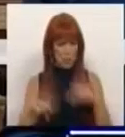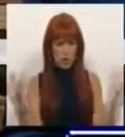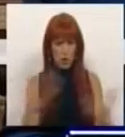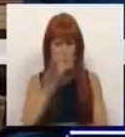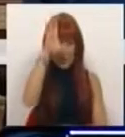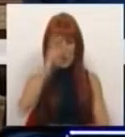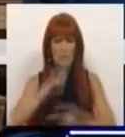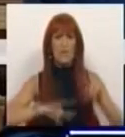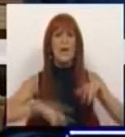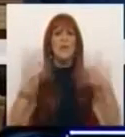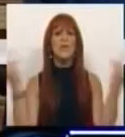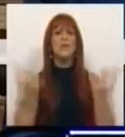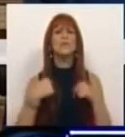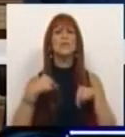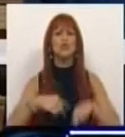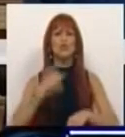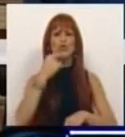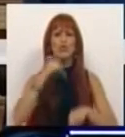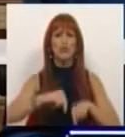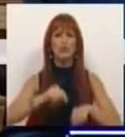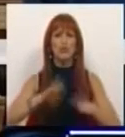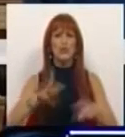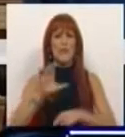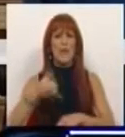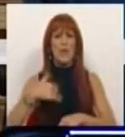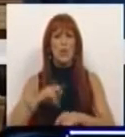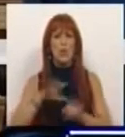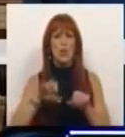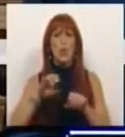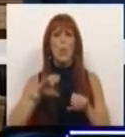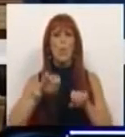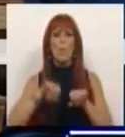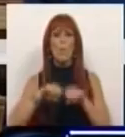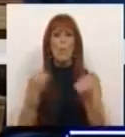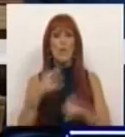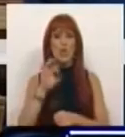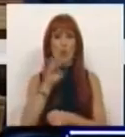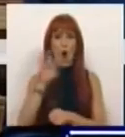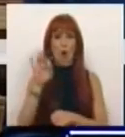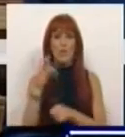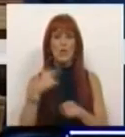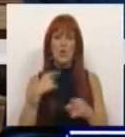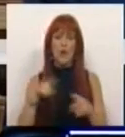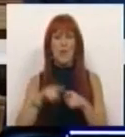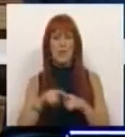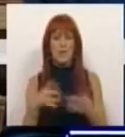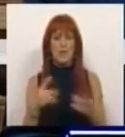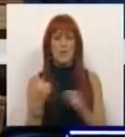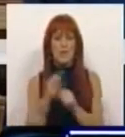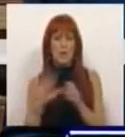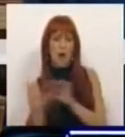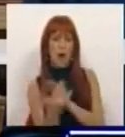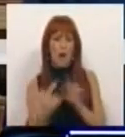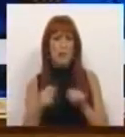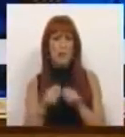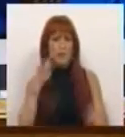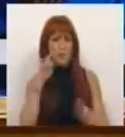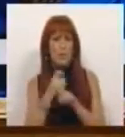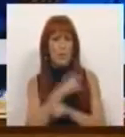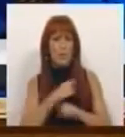Senhores deputados, senhor ministro das Finanças, já aqui foi dito que o CDS, o Partido dos Offshores, quis fazer esta interpelação em torno das questões da